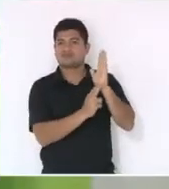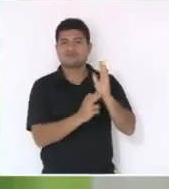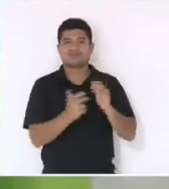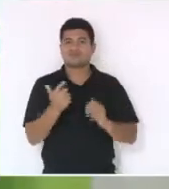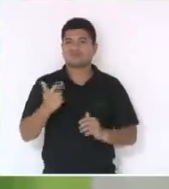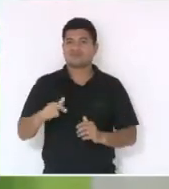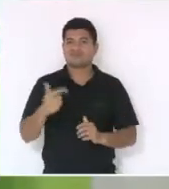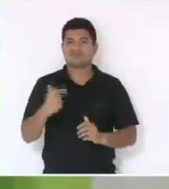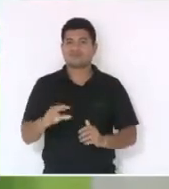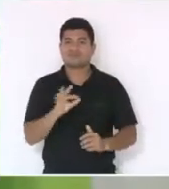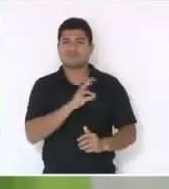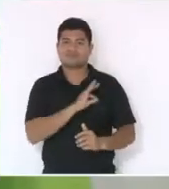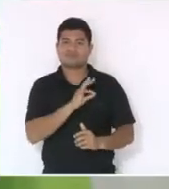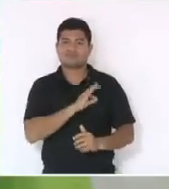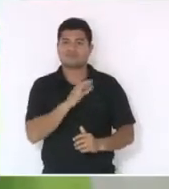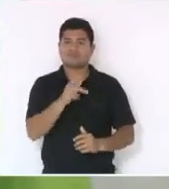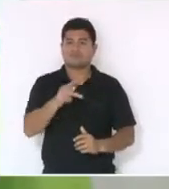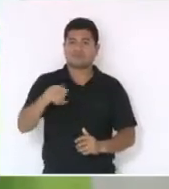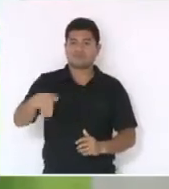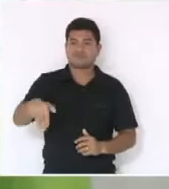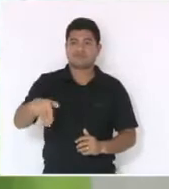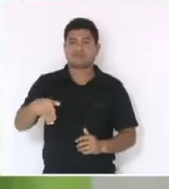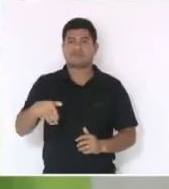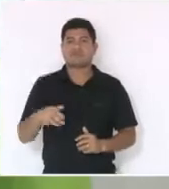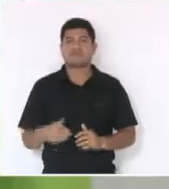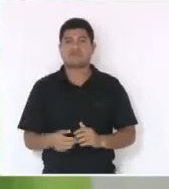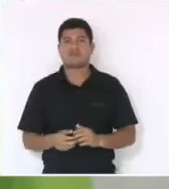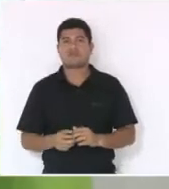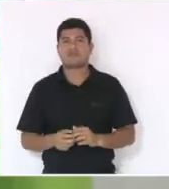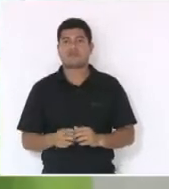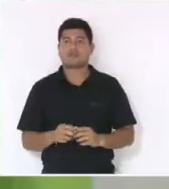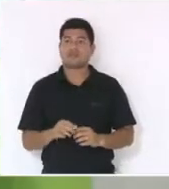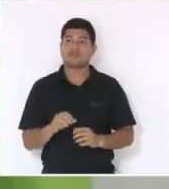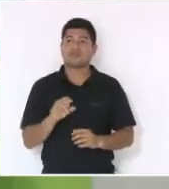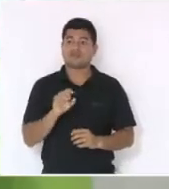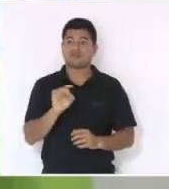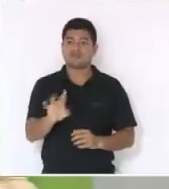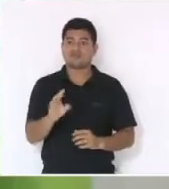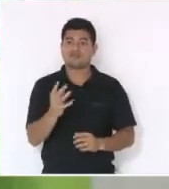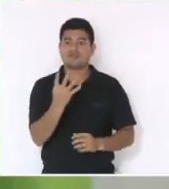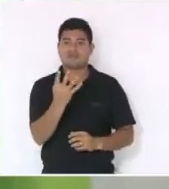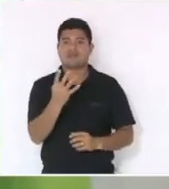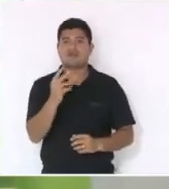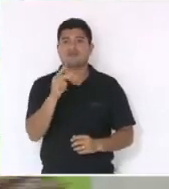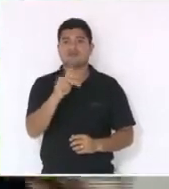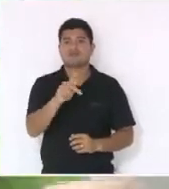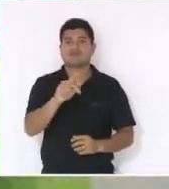policial militar e só de 4 policiais civis, que